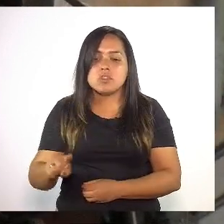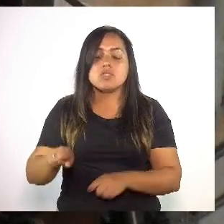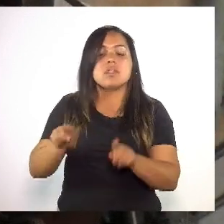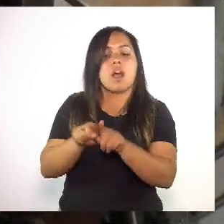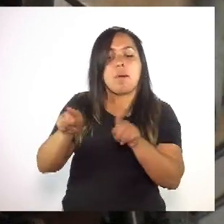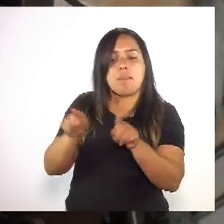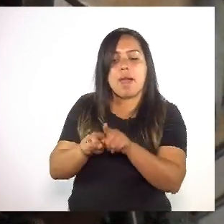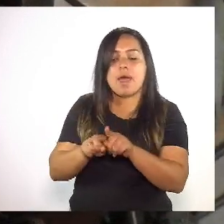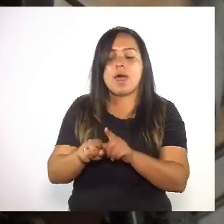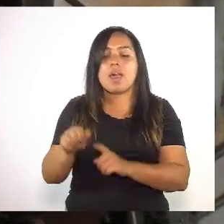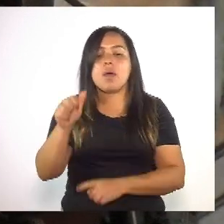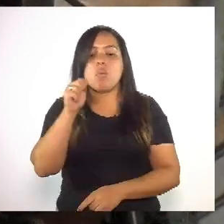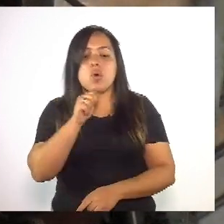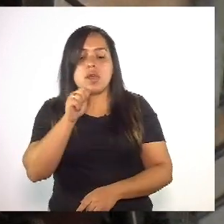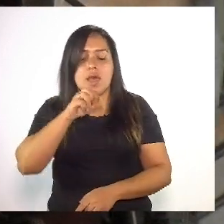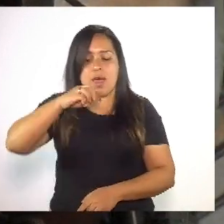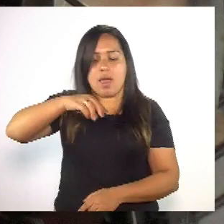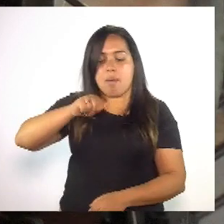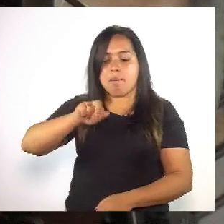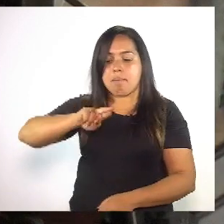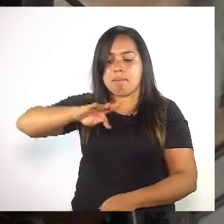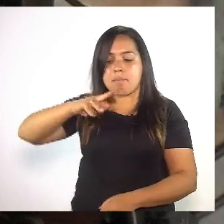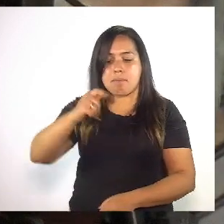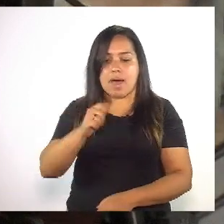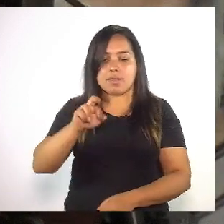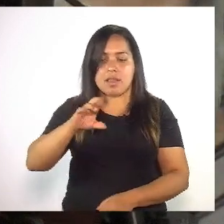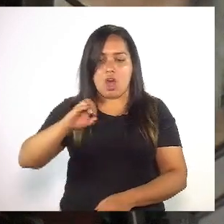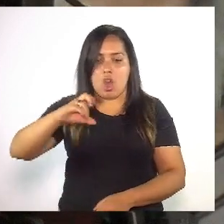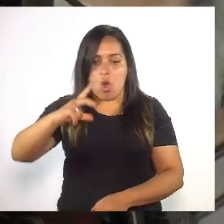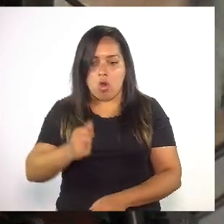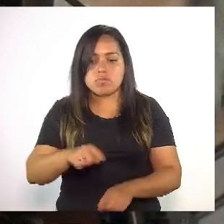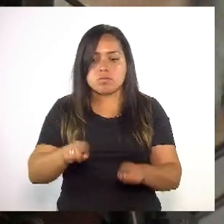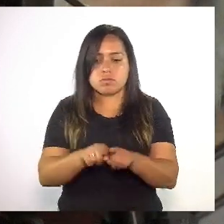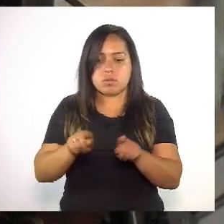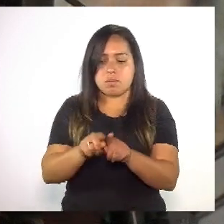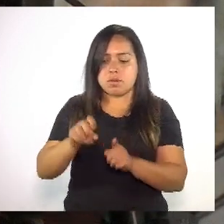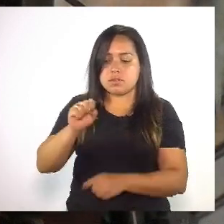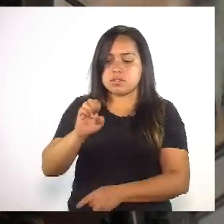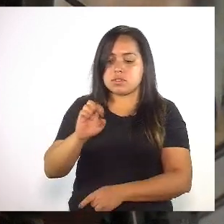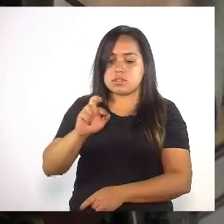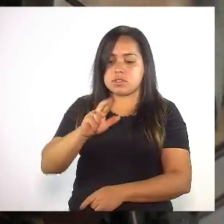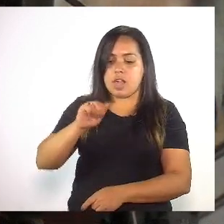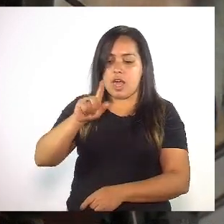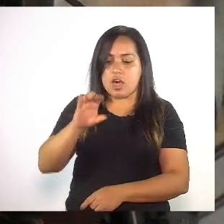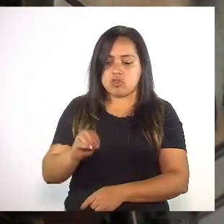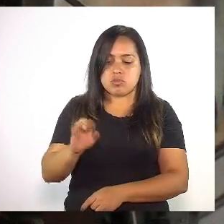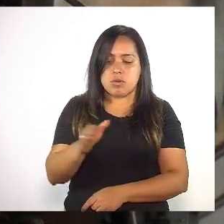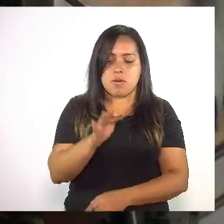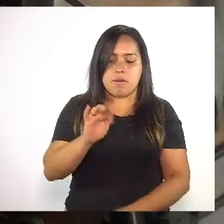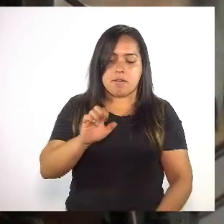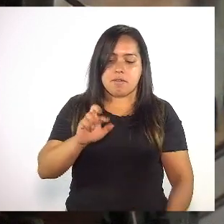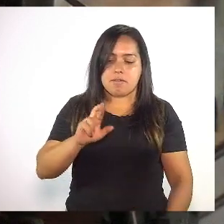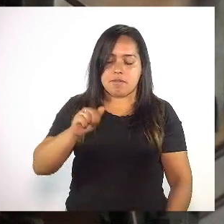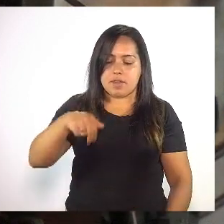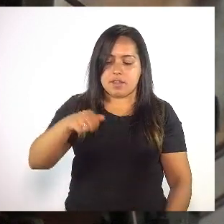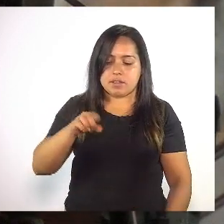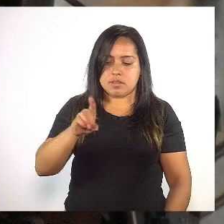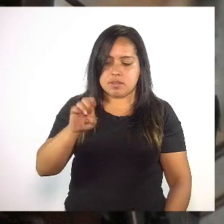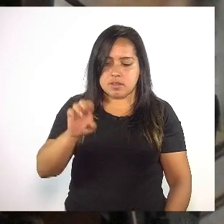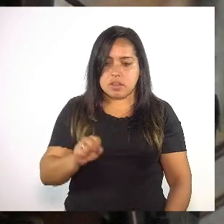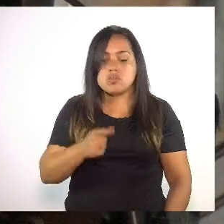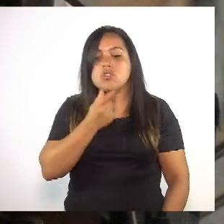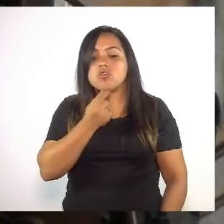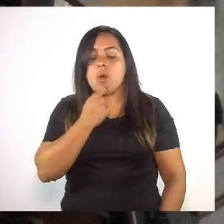deputada Marta Rocha, deputado Sérgio Fernandes, deputado Márcio Pacheco, deputado Leomar Coelho, deputado Renan